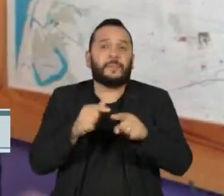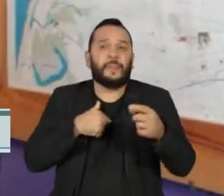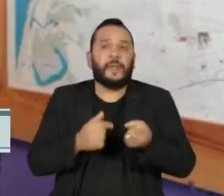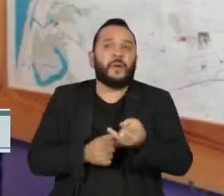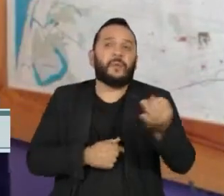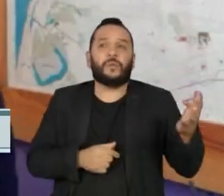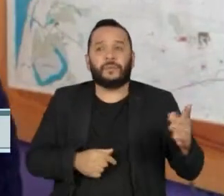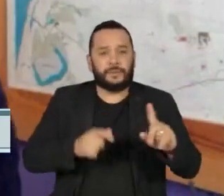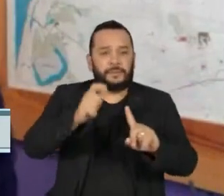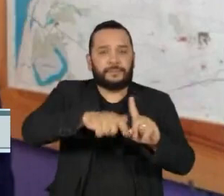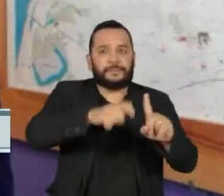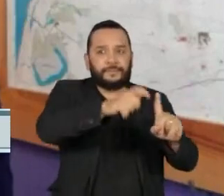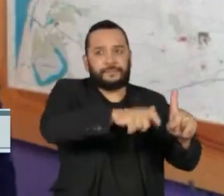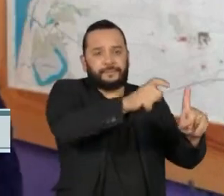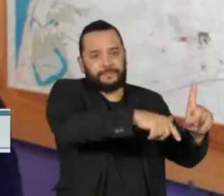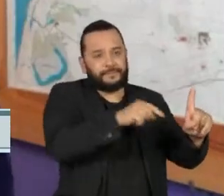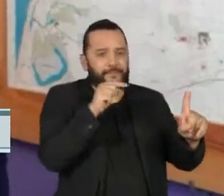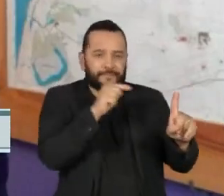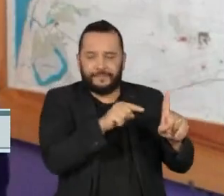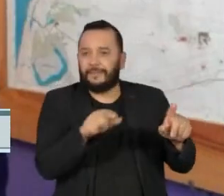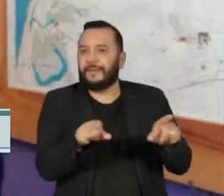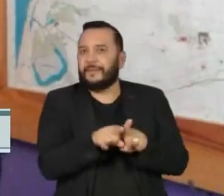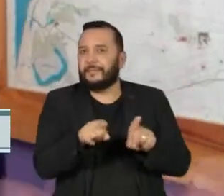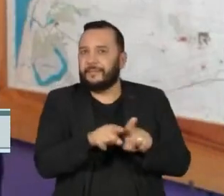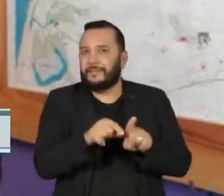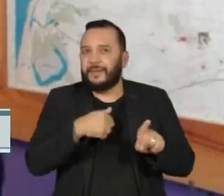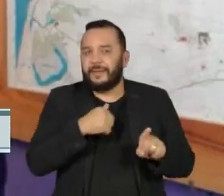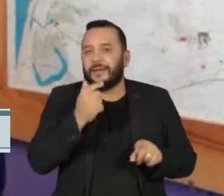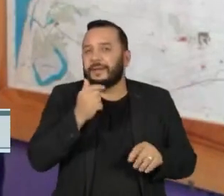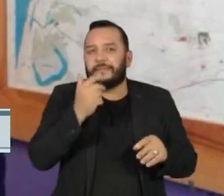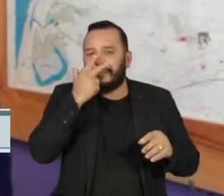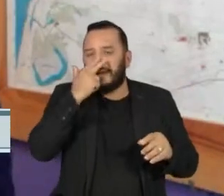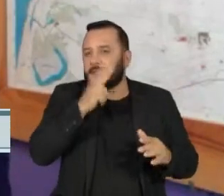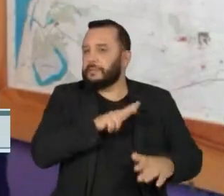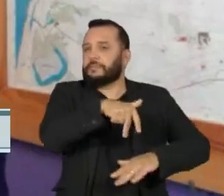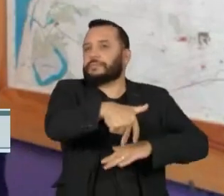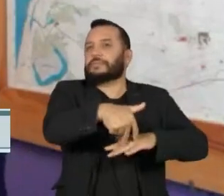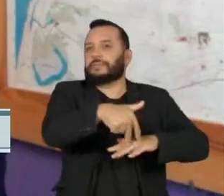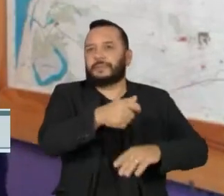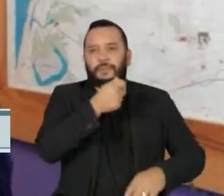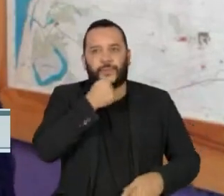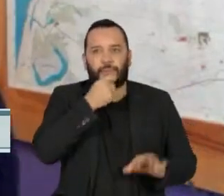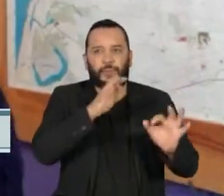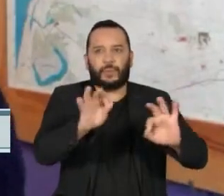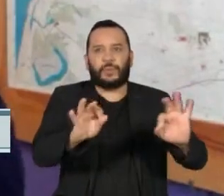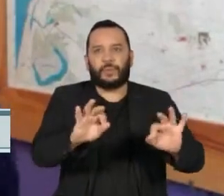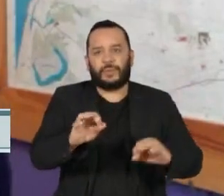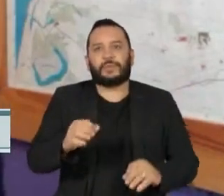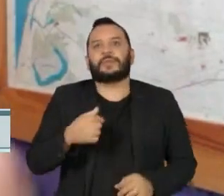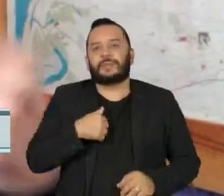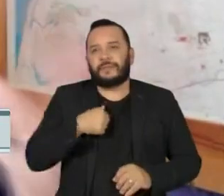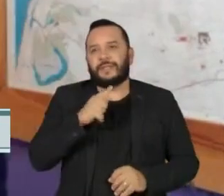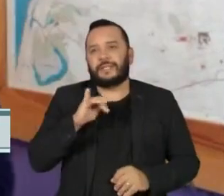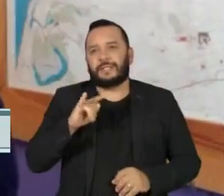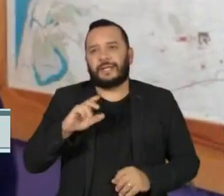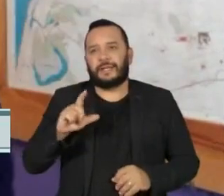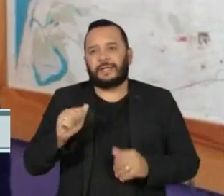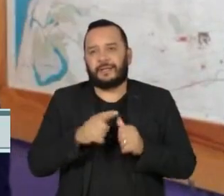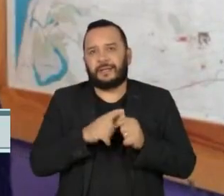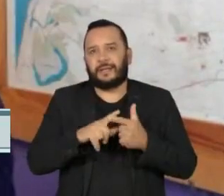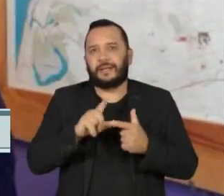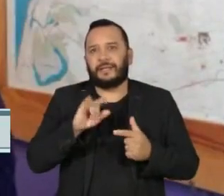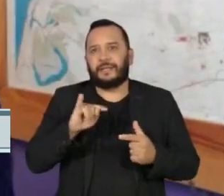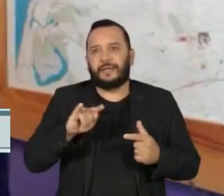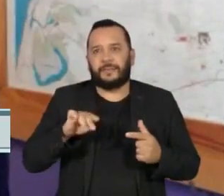essas personagens que não estão em evidência nos arquivos oficiais, como Briseida,